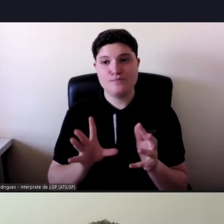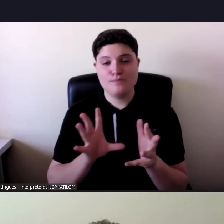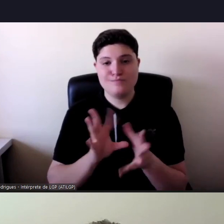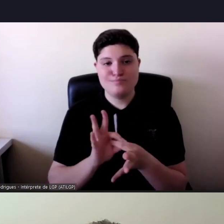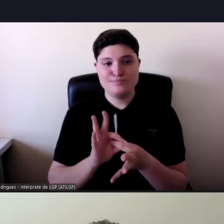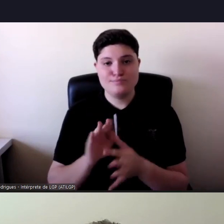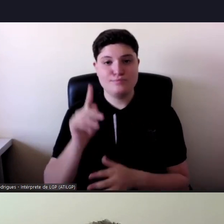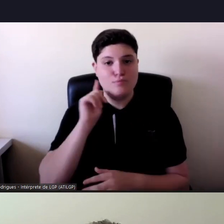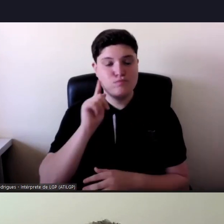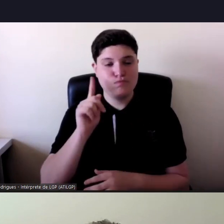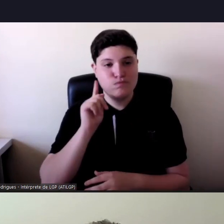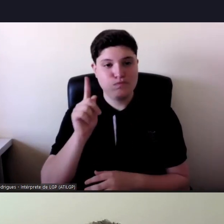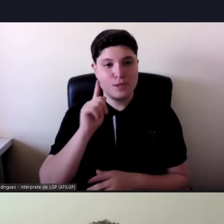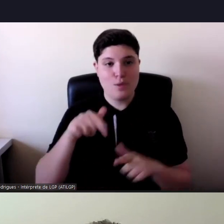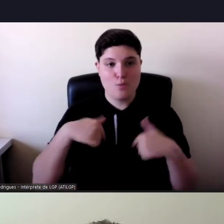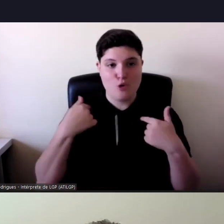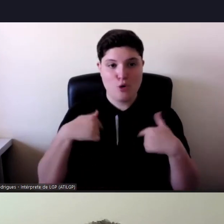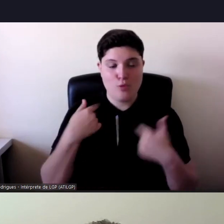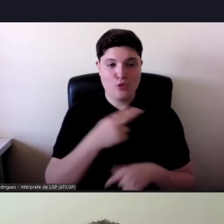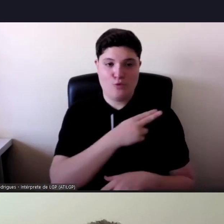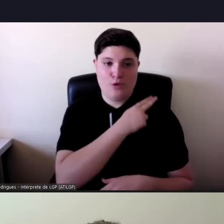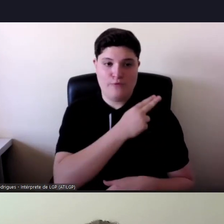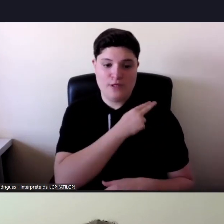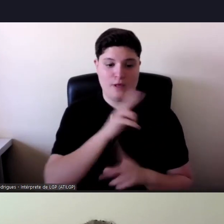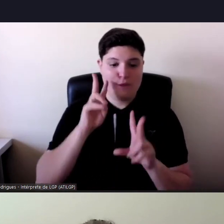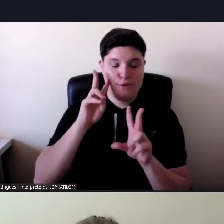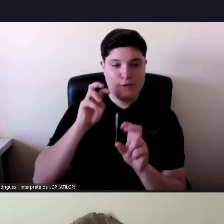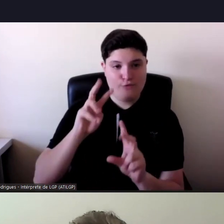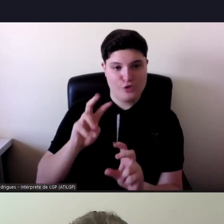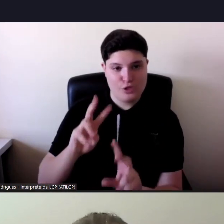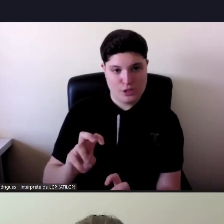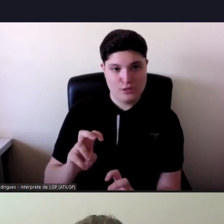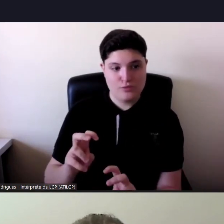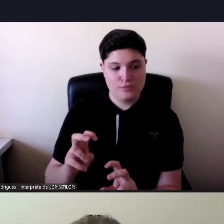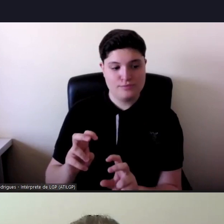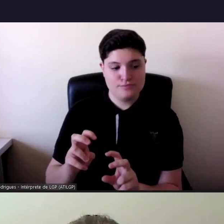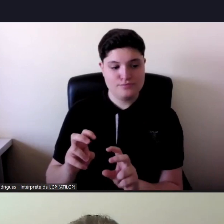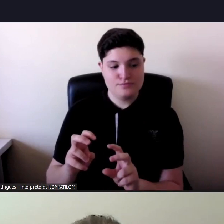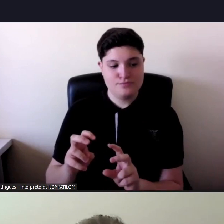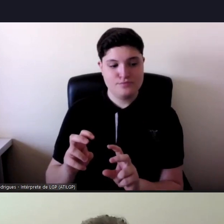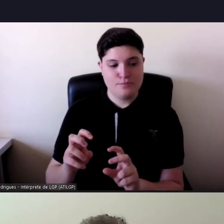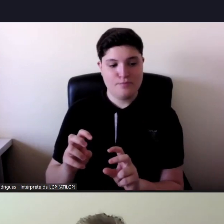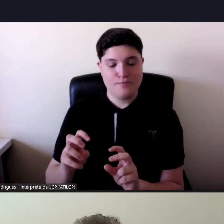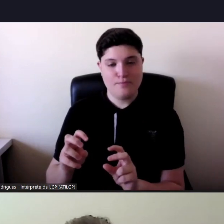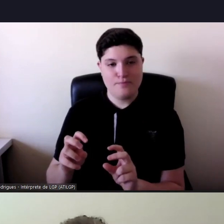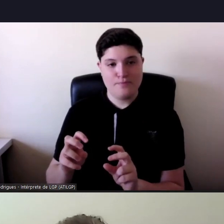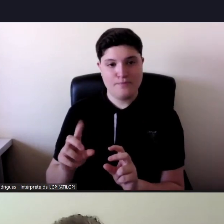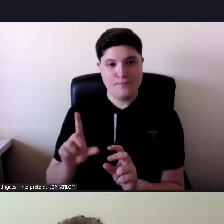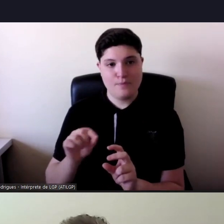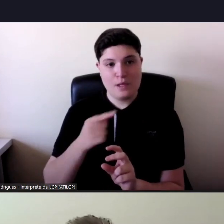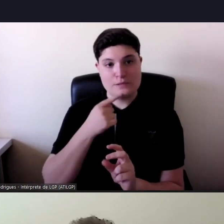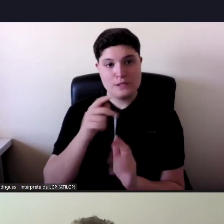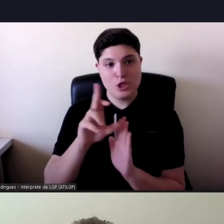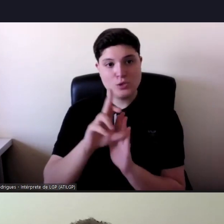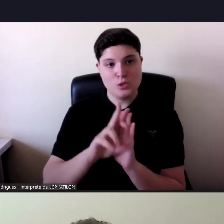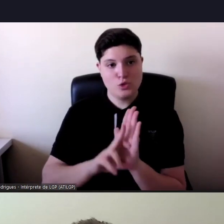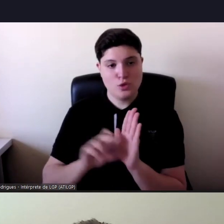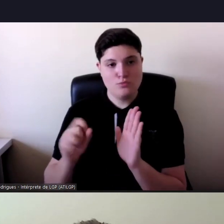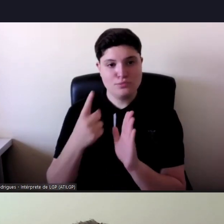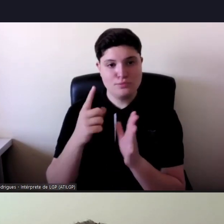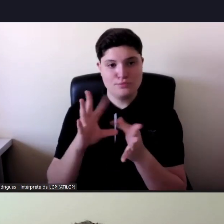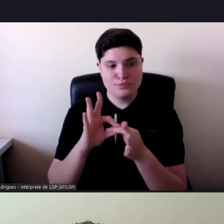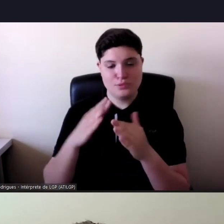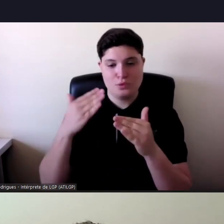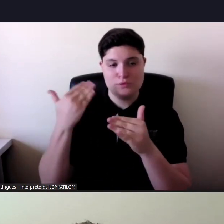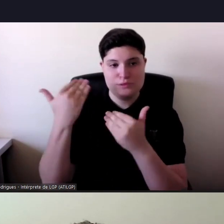obrigado. Muito bem, muito obrigado. Eu vou tentar abordar essa questão